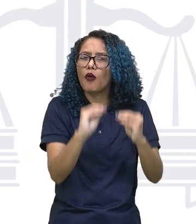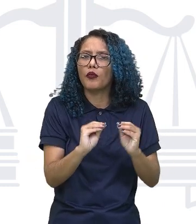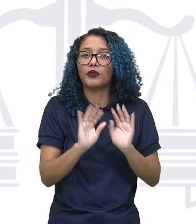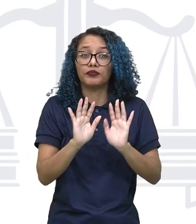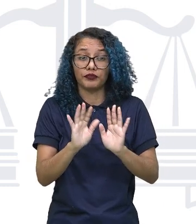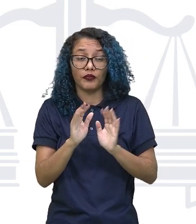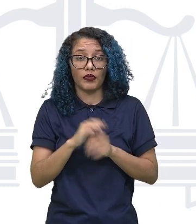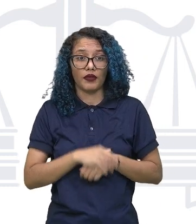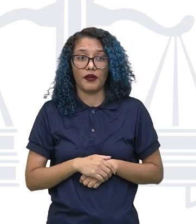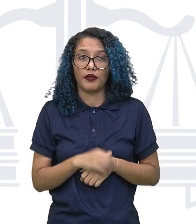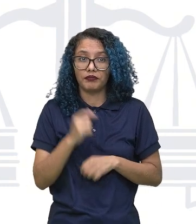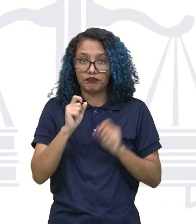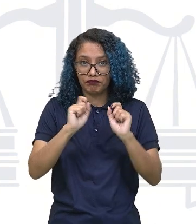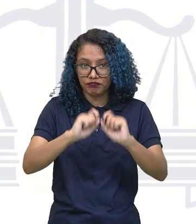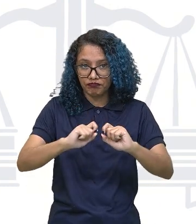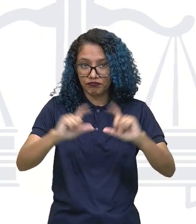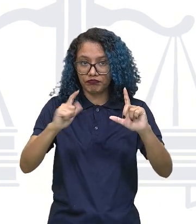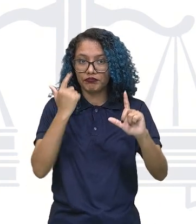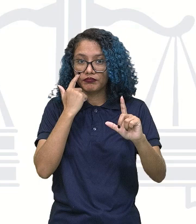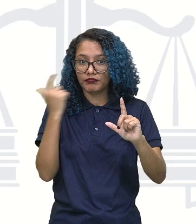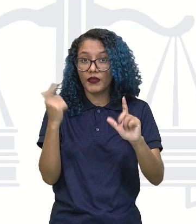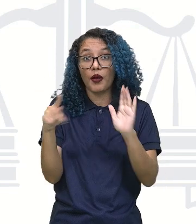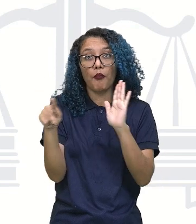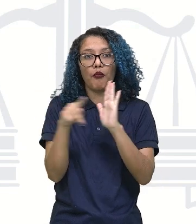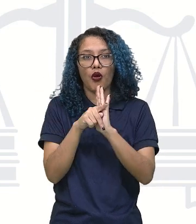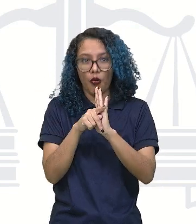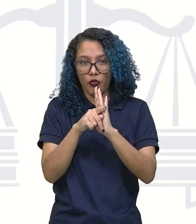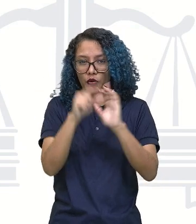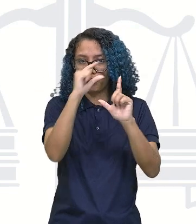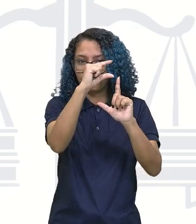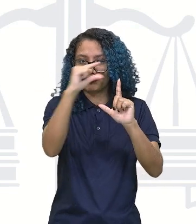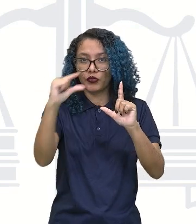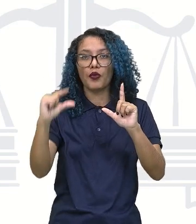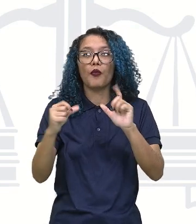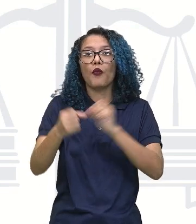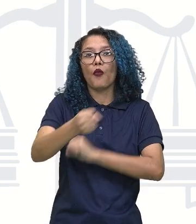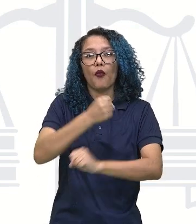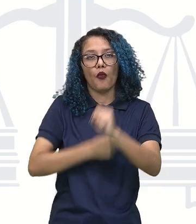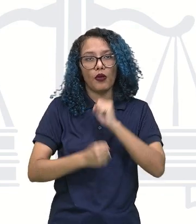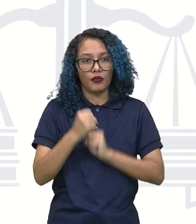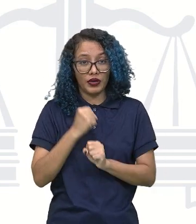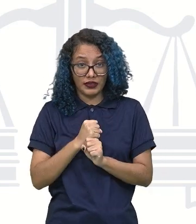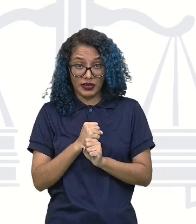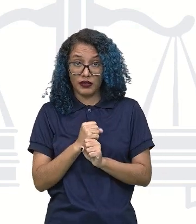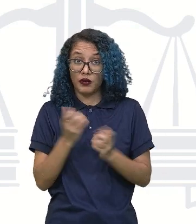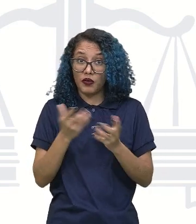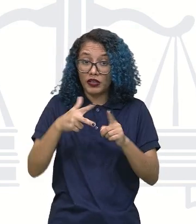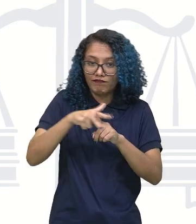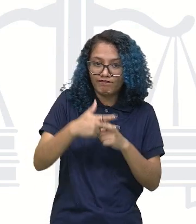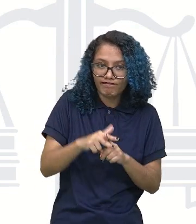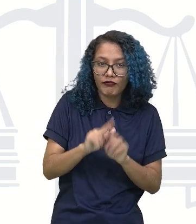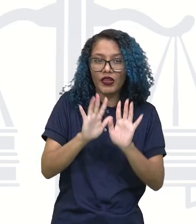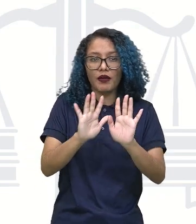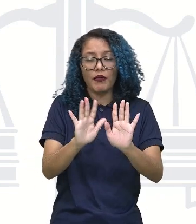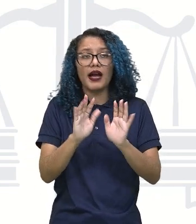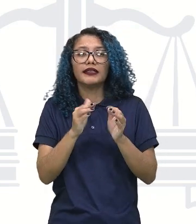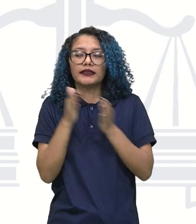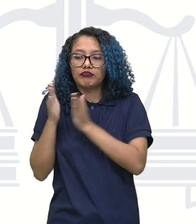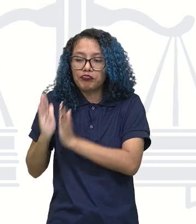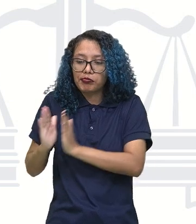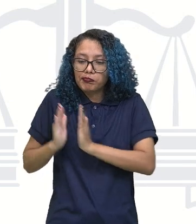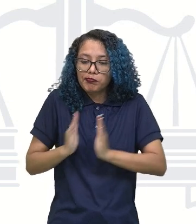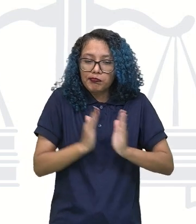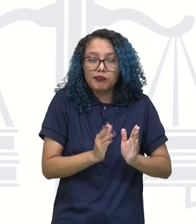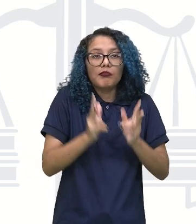de 2024, tá? Como a gente falou para vocês, ele está passando por modificações, mas o passo a passo continua o